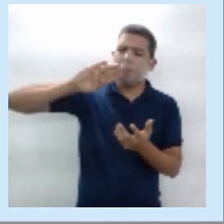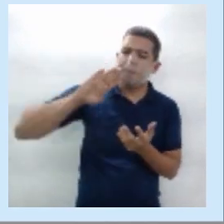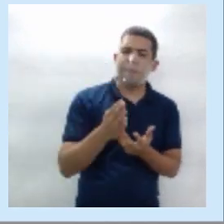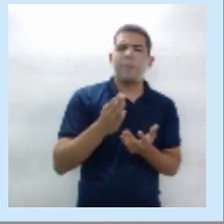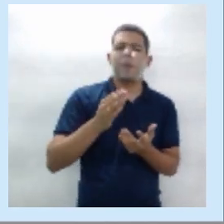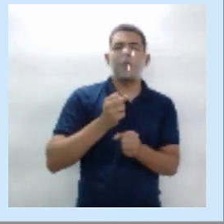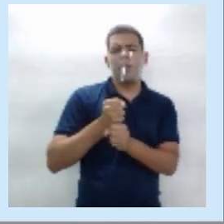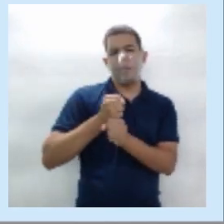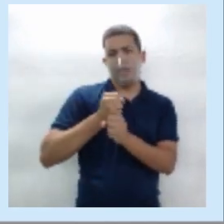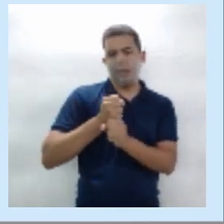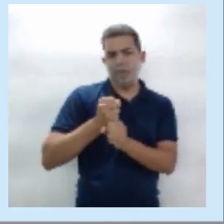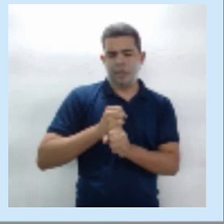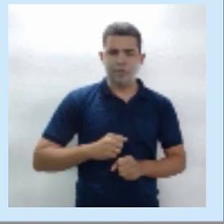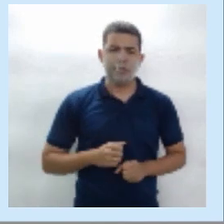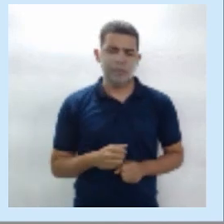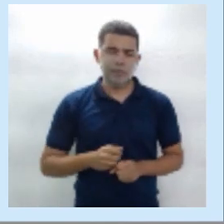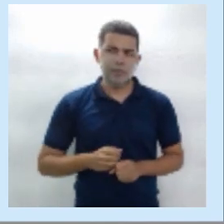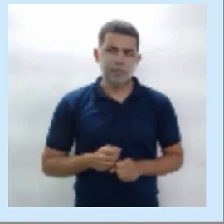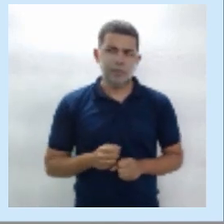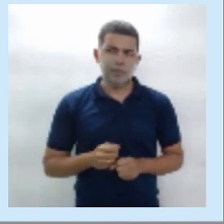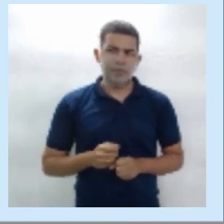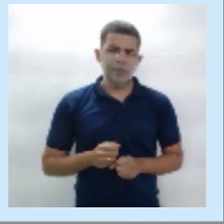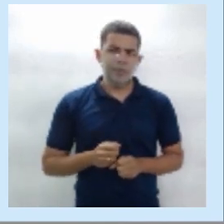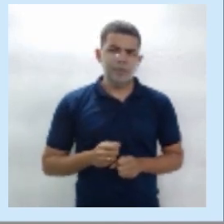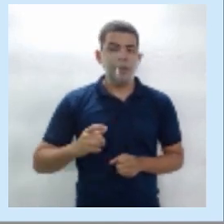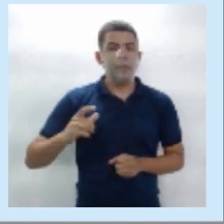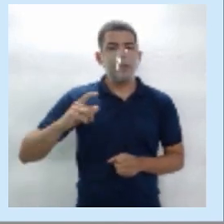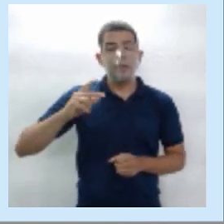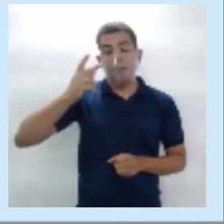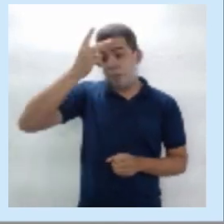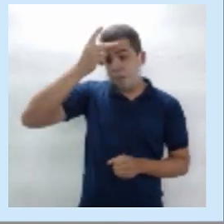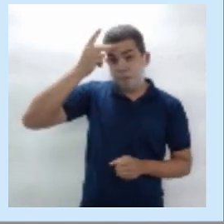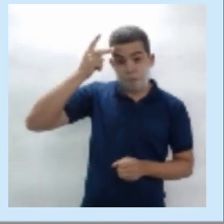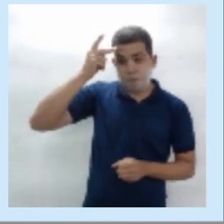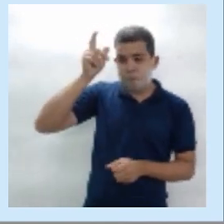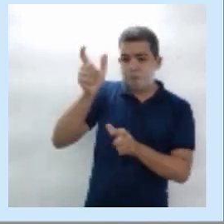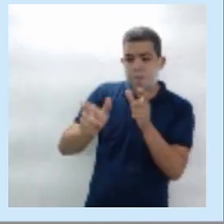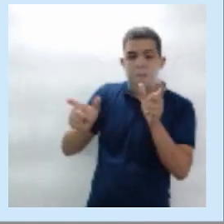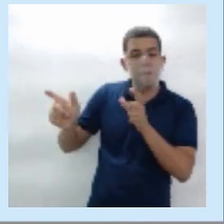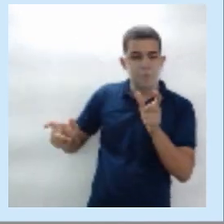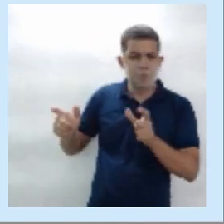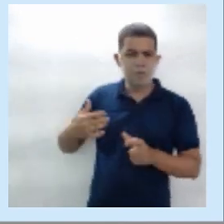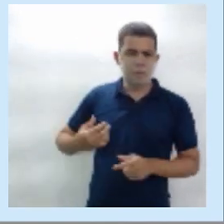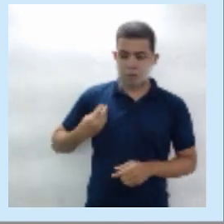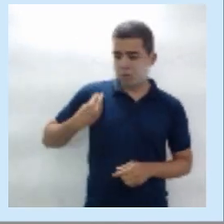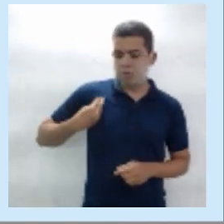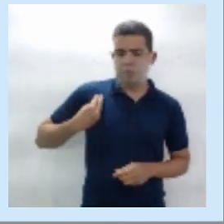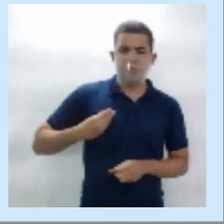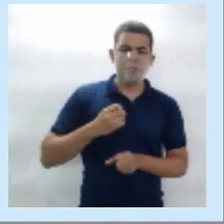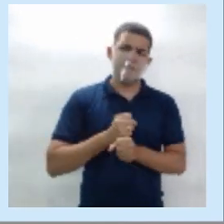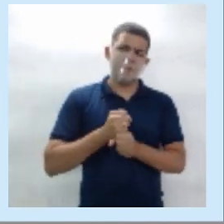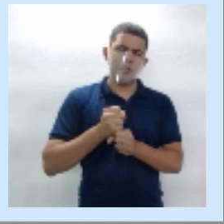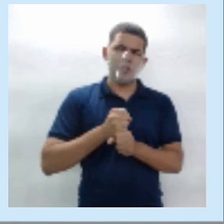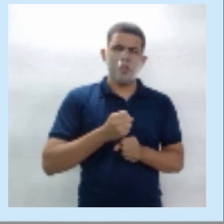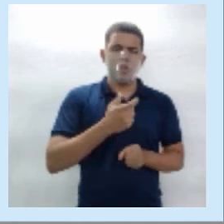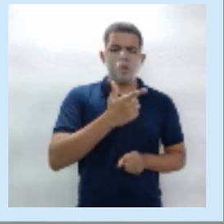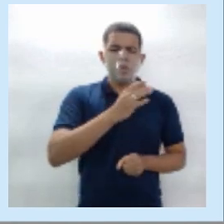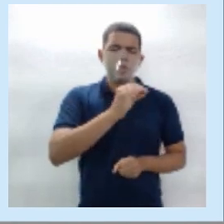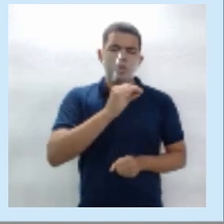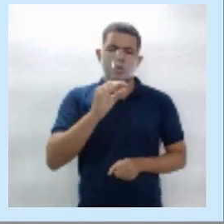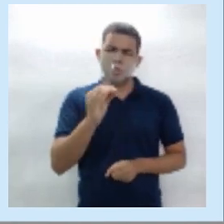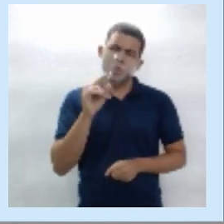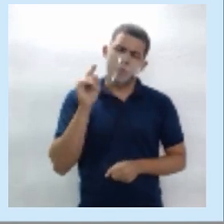de anos. E a espécie humana mesmo, a gente começou a existir há 200